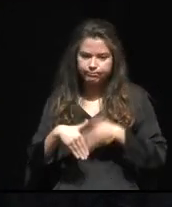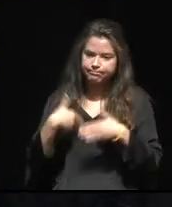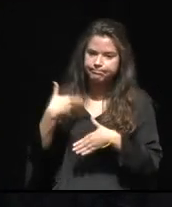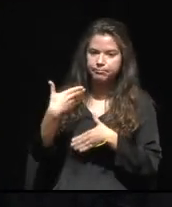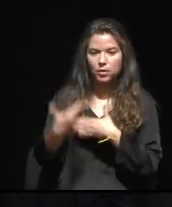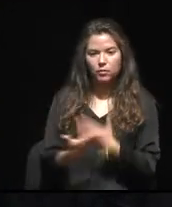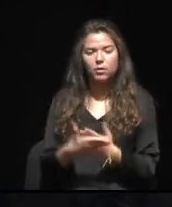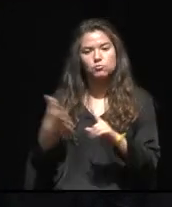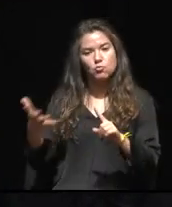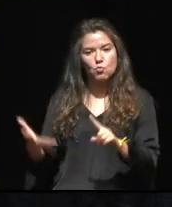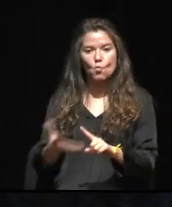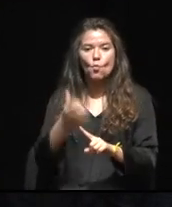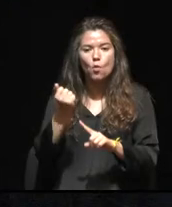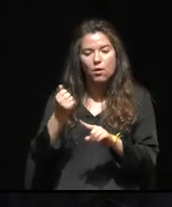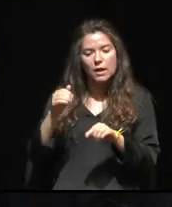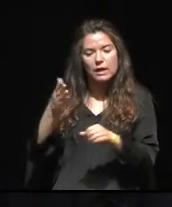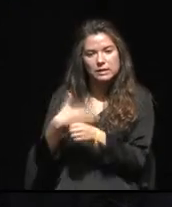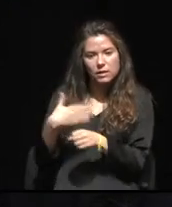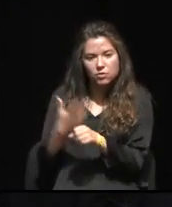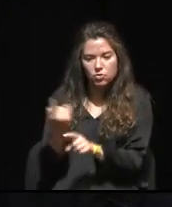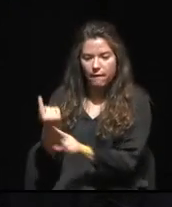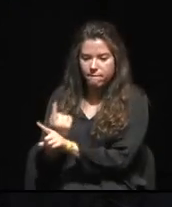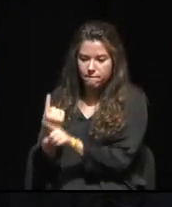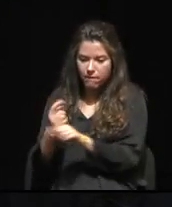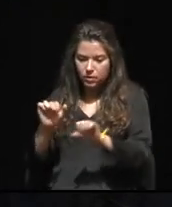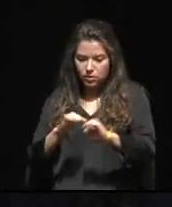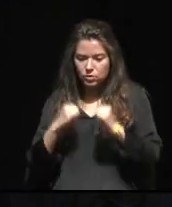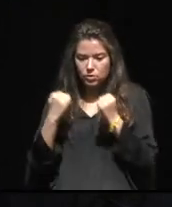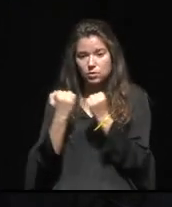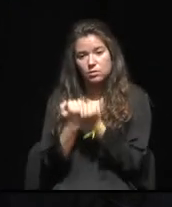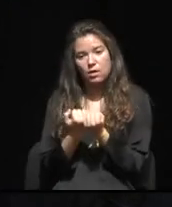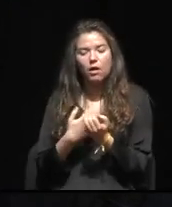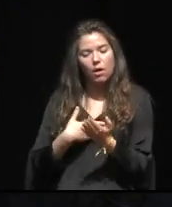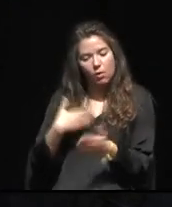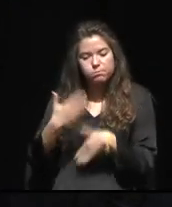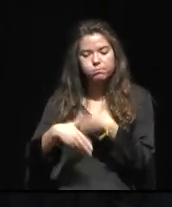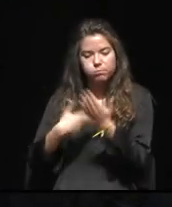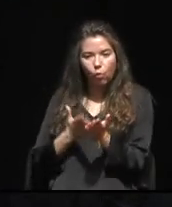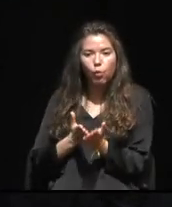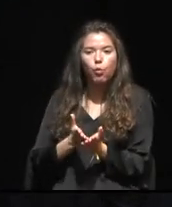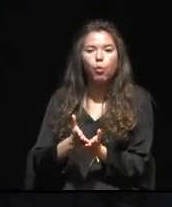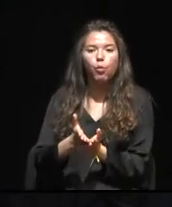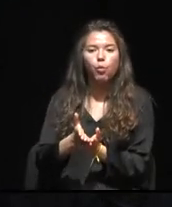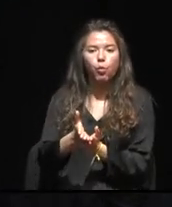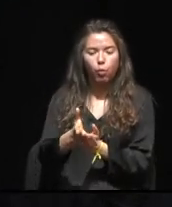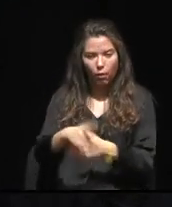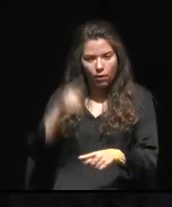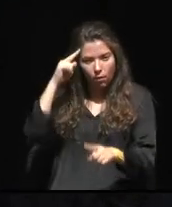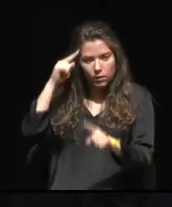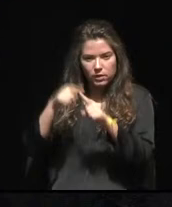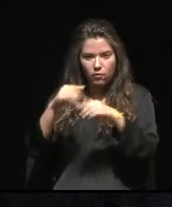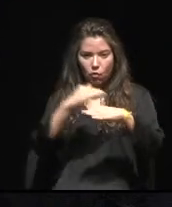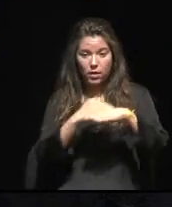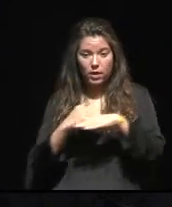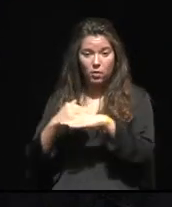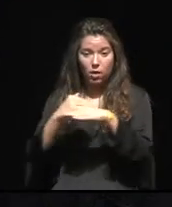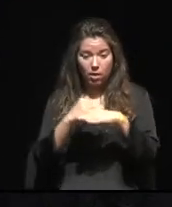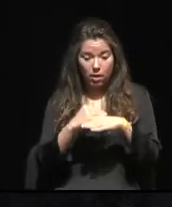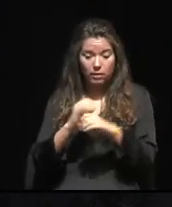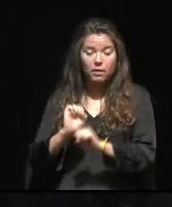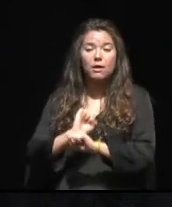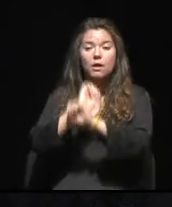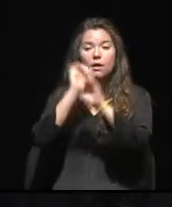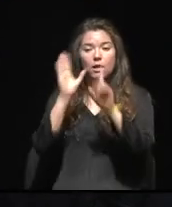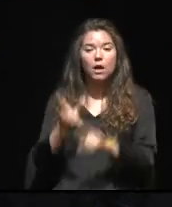alcançados em múltiplos setores da sociedade Ainda há o longo caminho a percorrer rumo à igualdade tal como